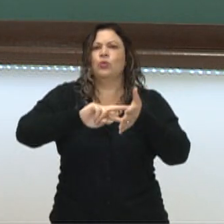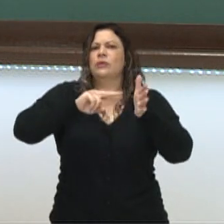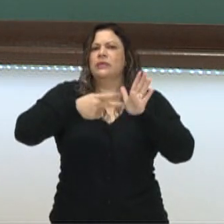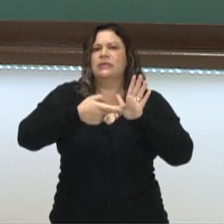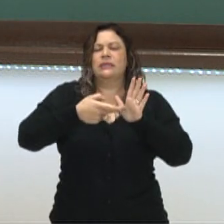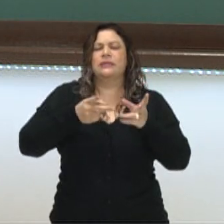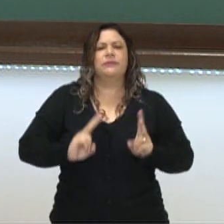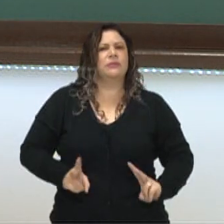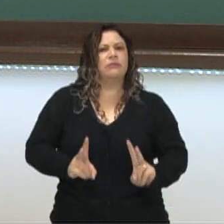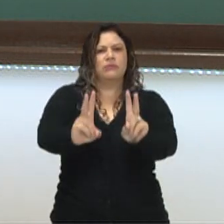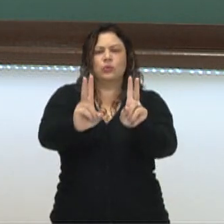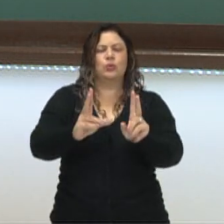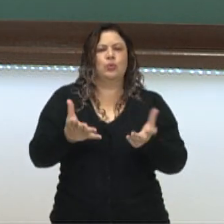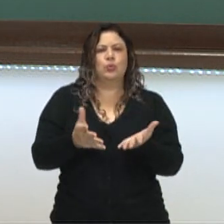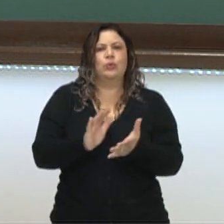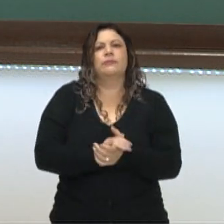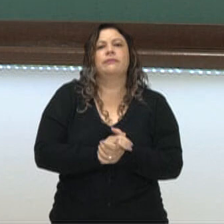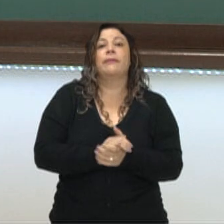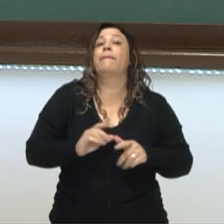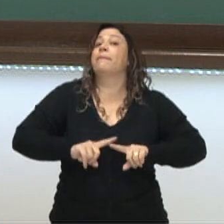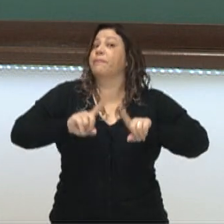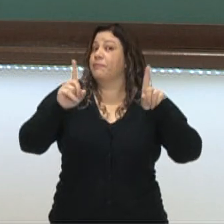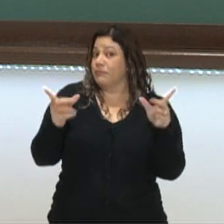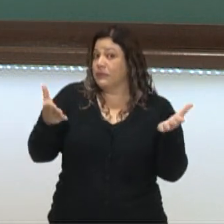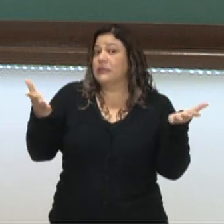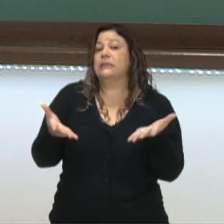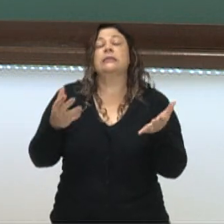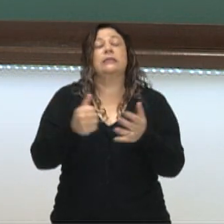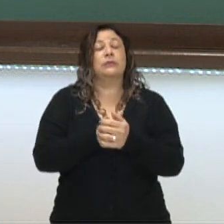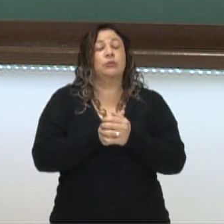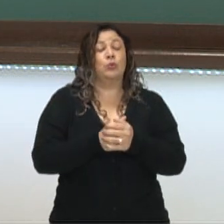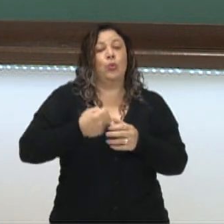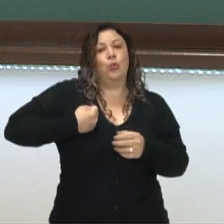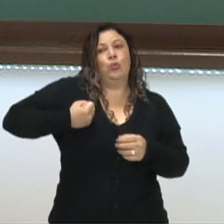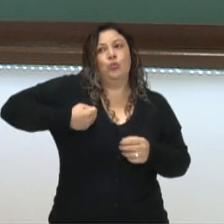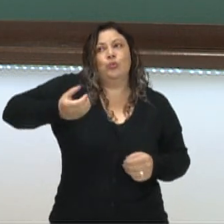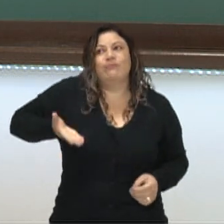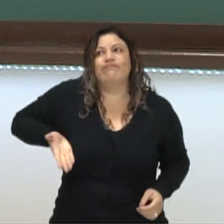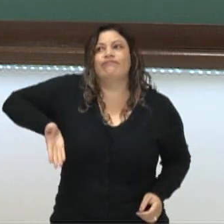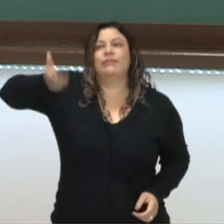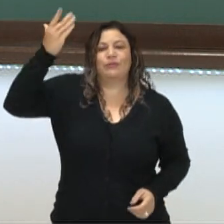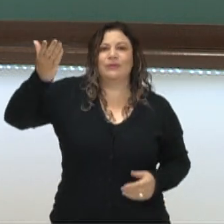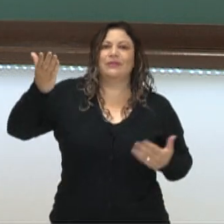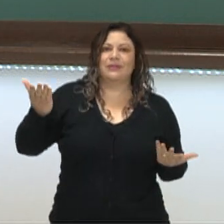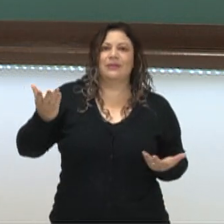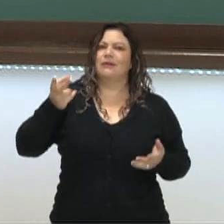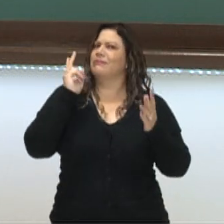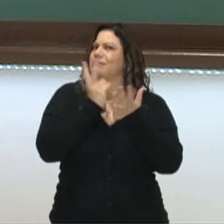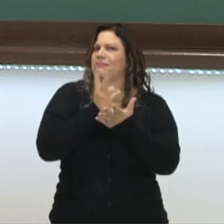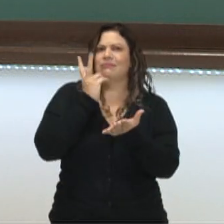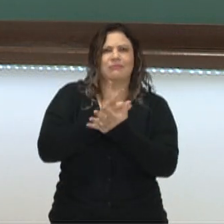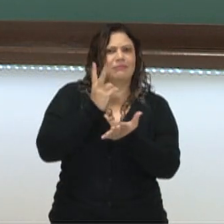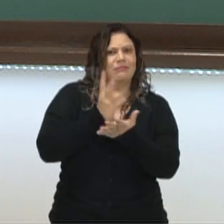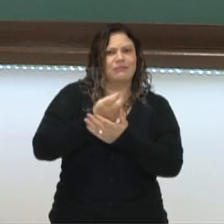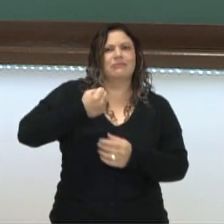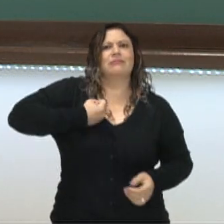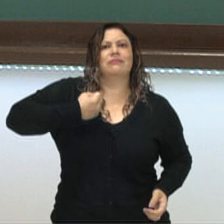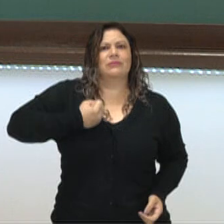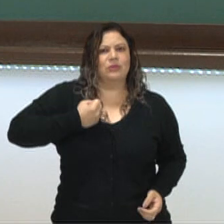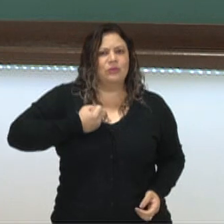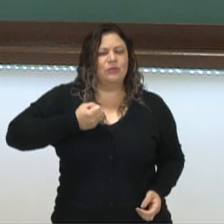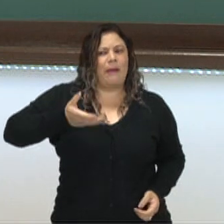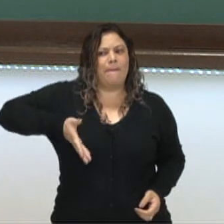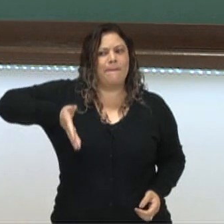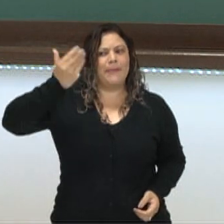infinito? Significa que mesmo que eu coloque para vocês um número tão alto, tão grande, sempre vai ter alguém que vai conseguir colocar um número ainda